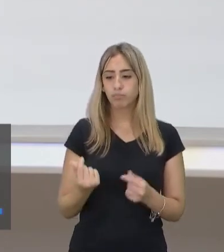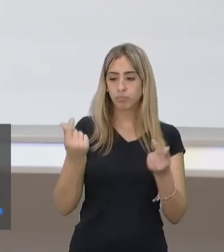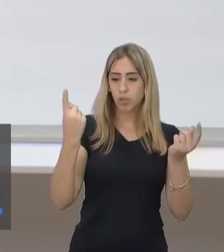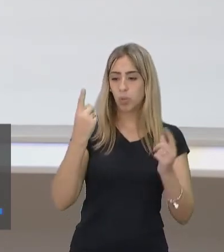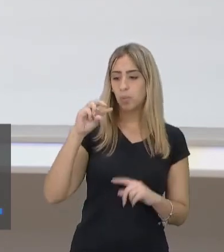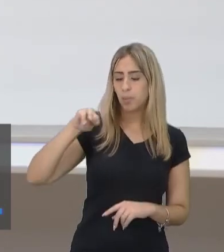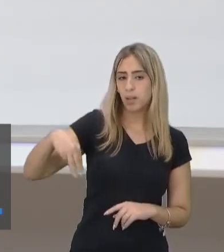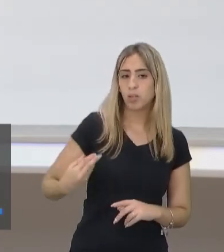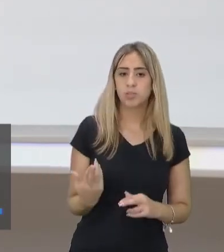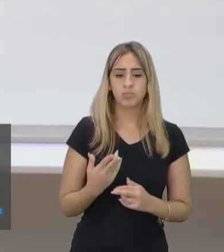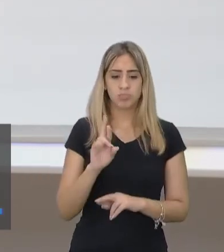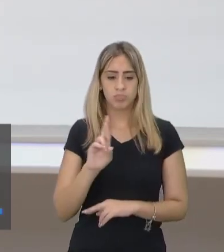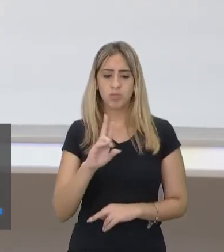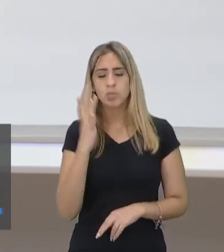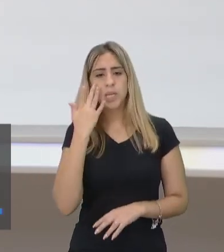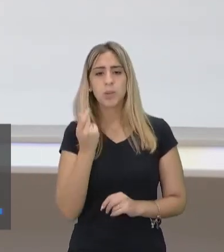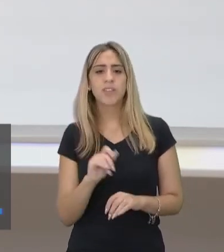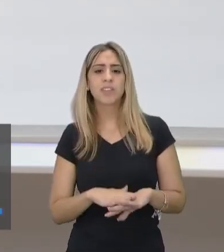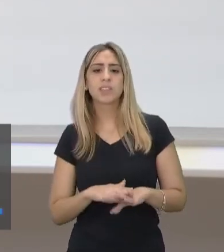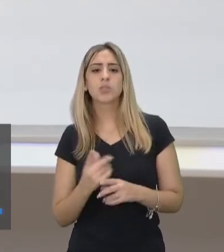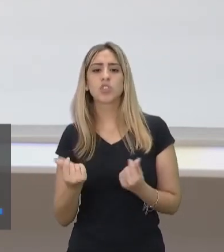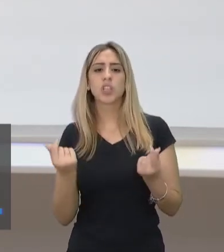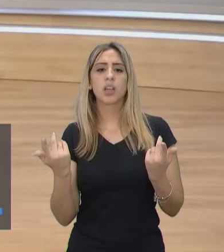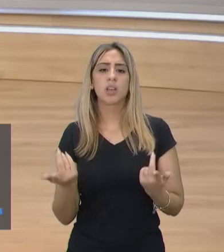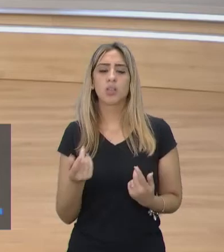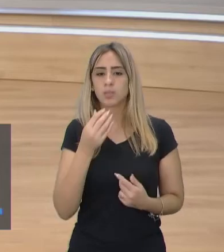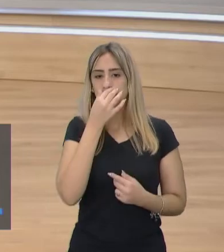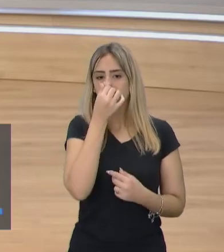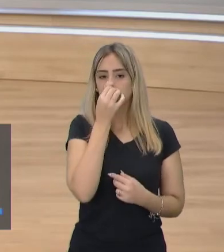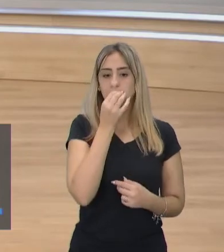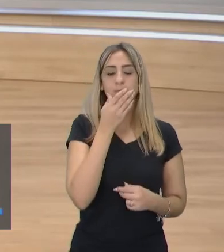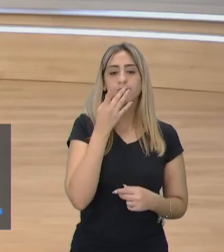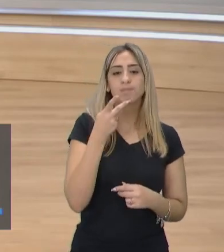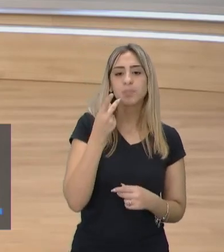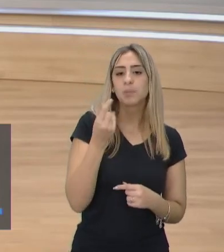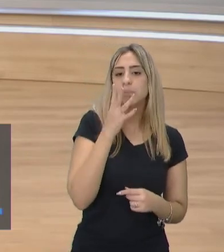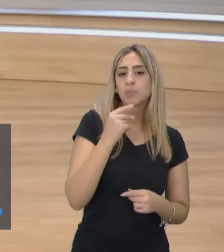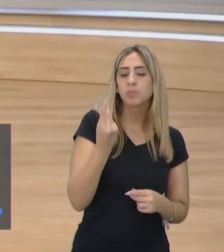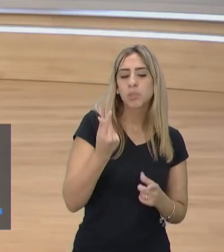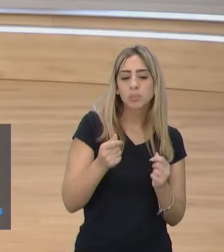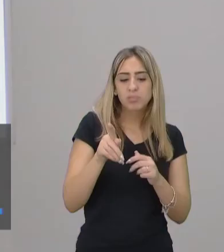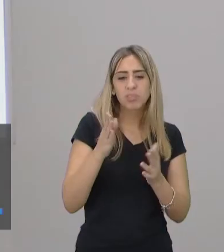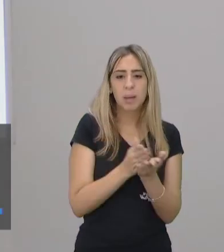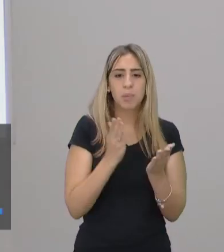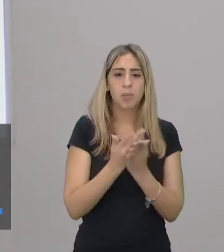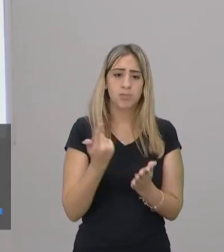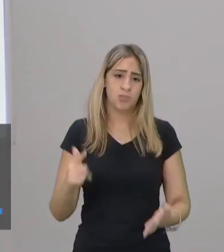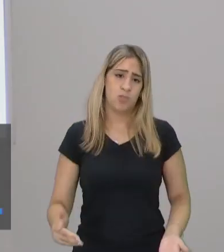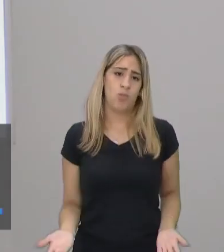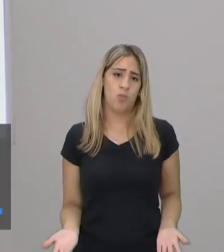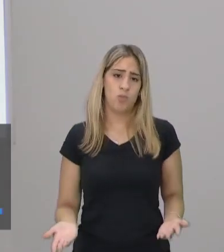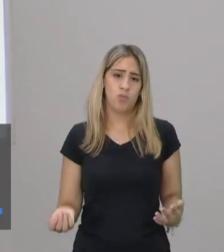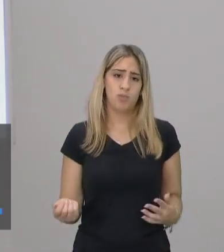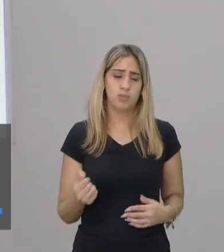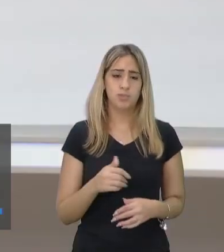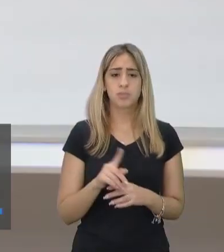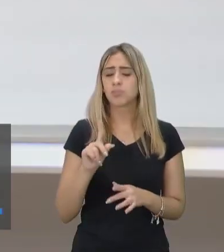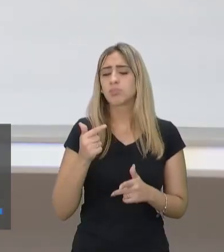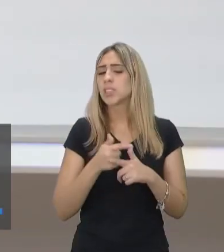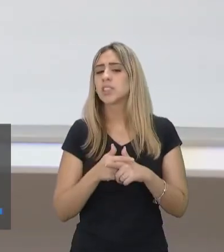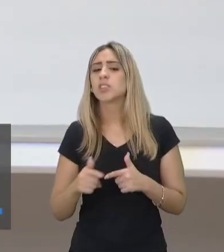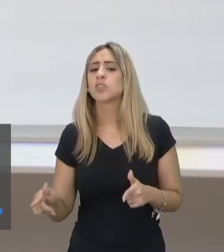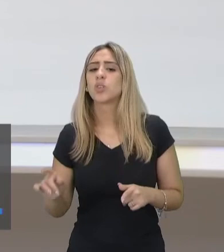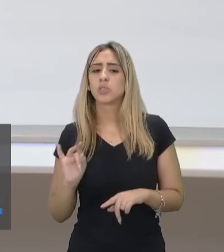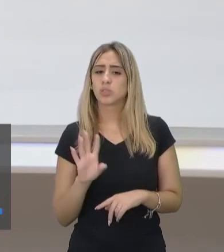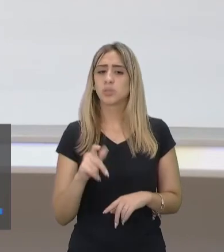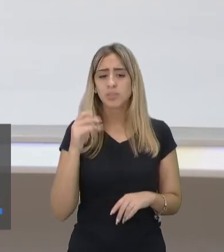não sabe o que fazer com o dinheiro. Não vai demorar muito tempo para você ficar pobre de novo. Né? Então, não basta ter sorte, não